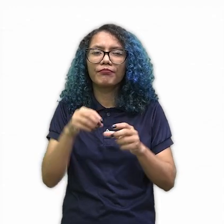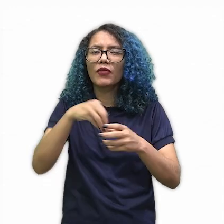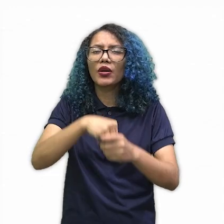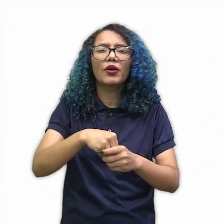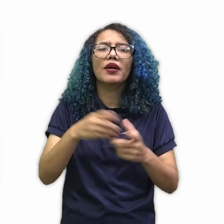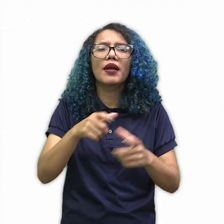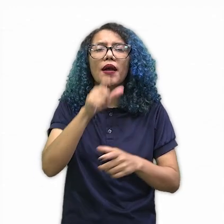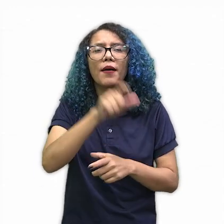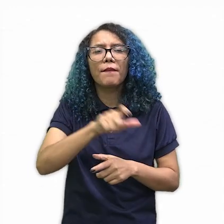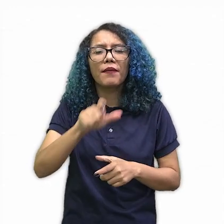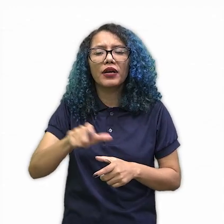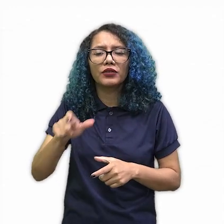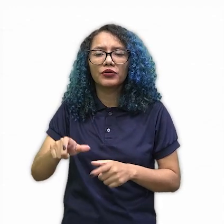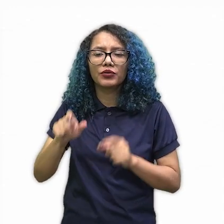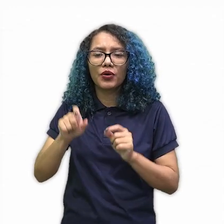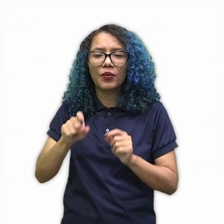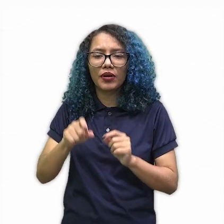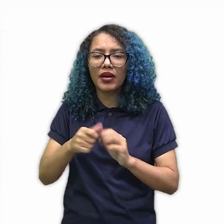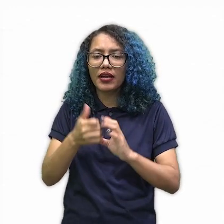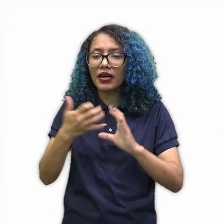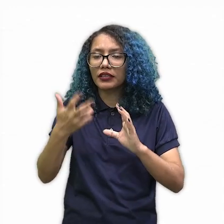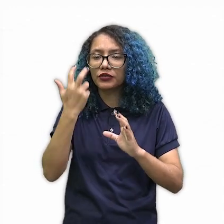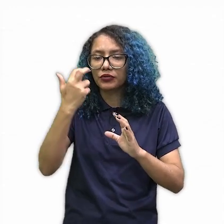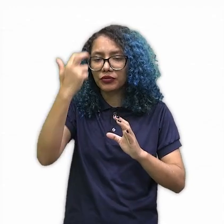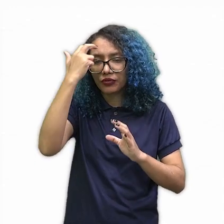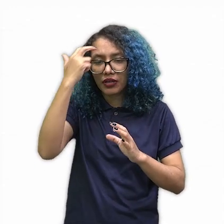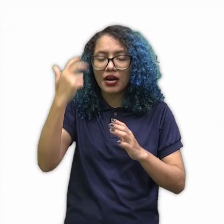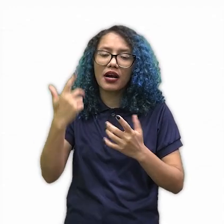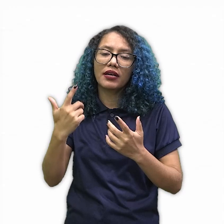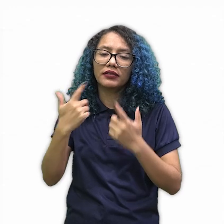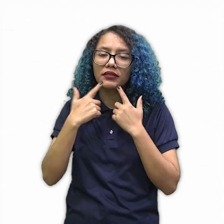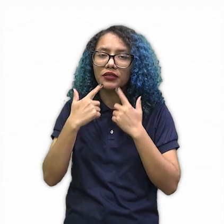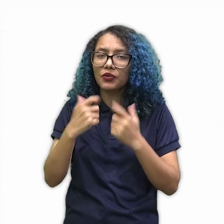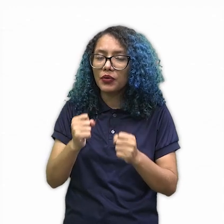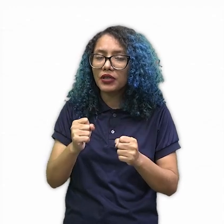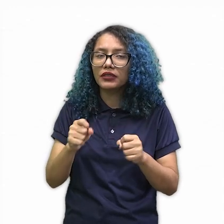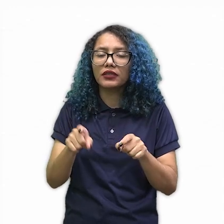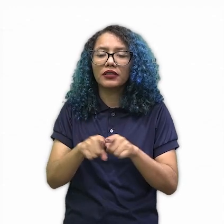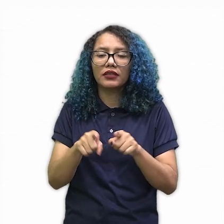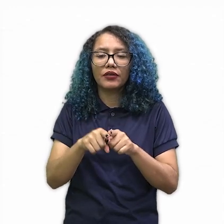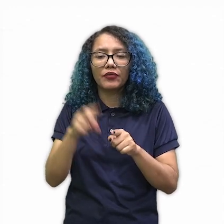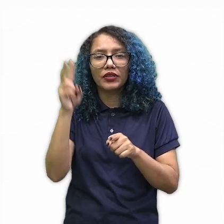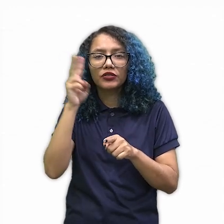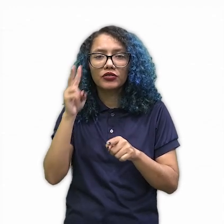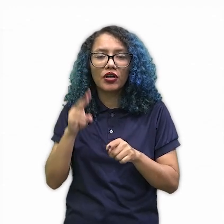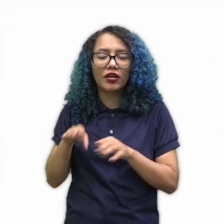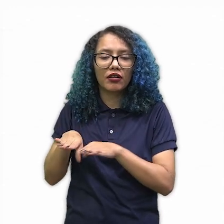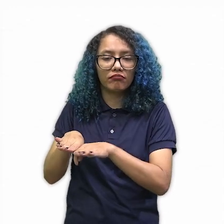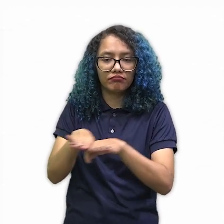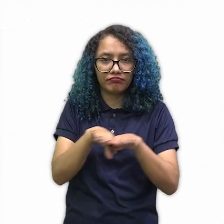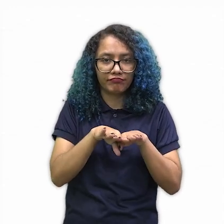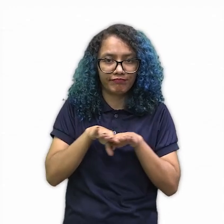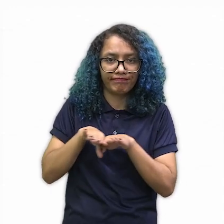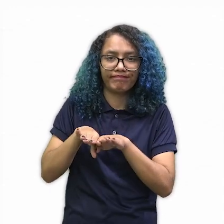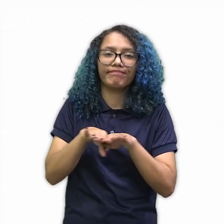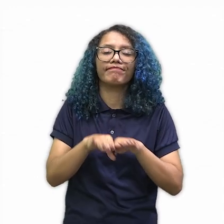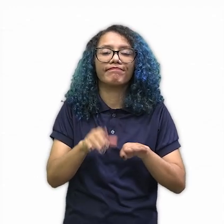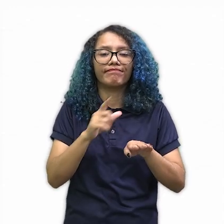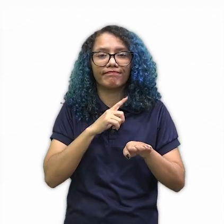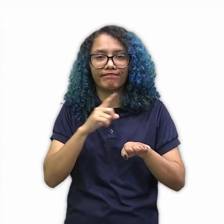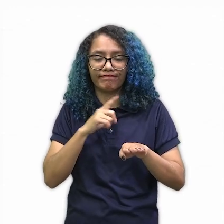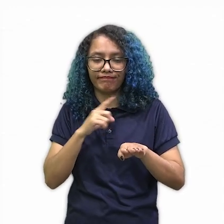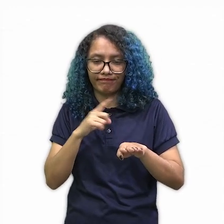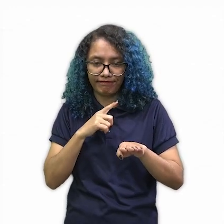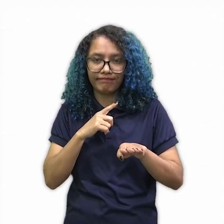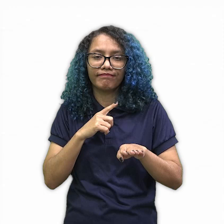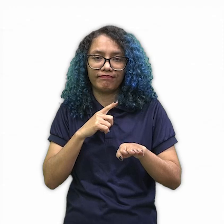que acabam compartilhando características semelhantes aí ligadas às partes das culturas, né, essas